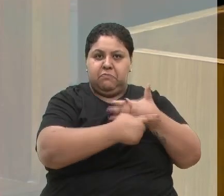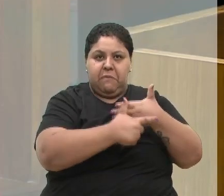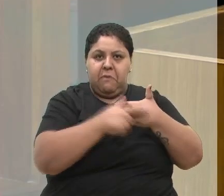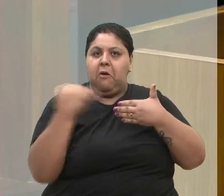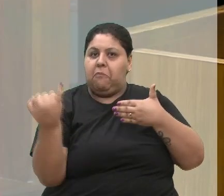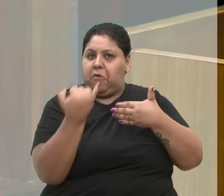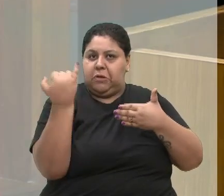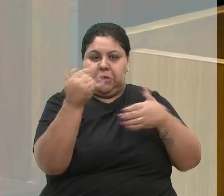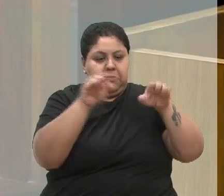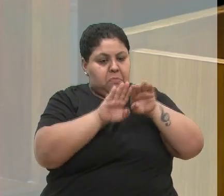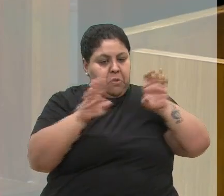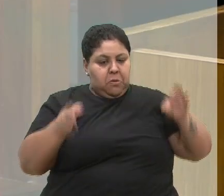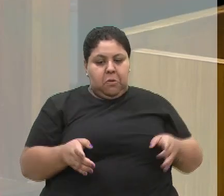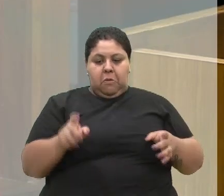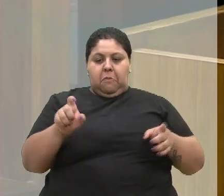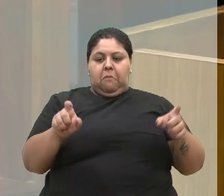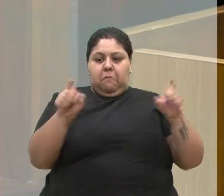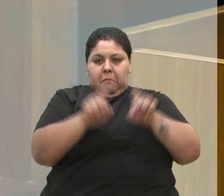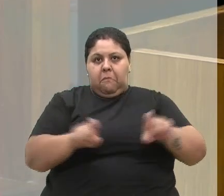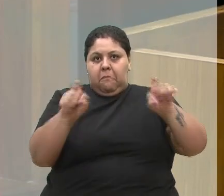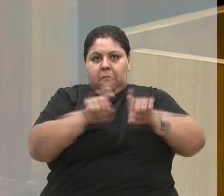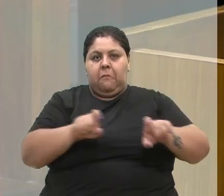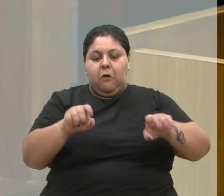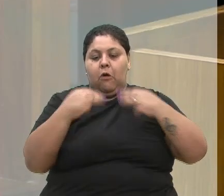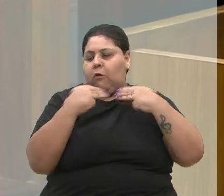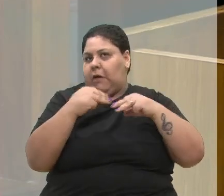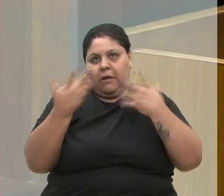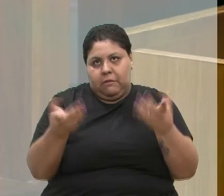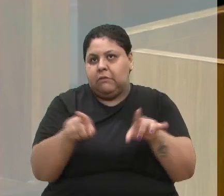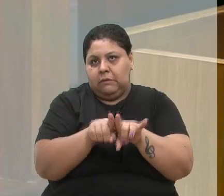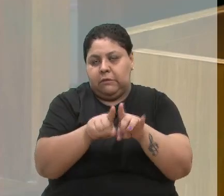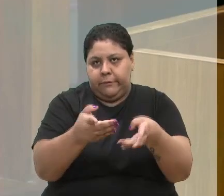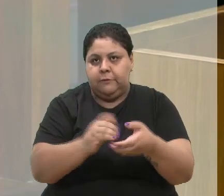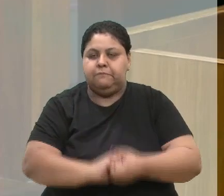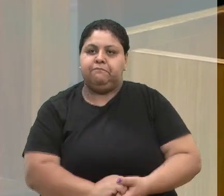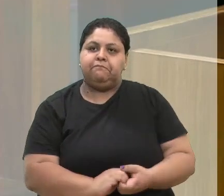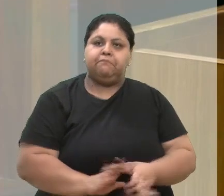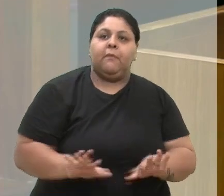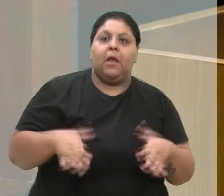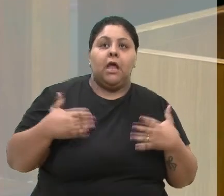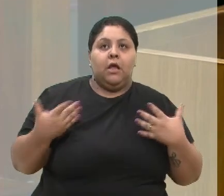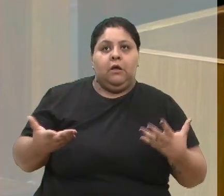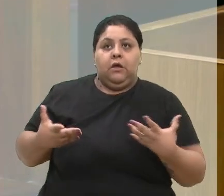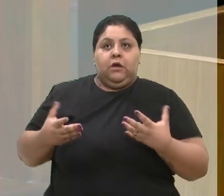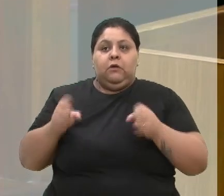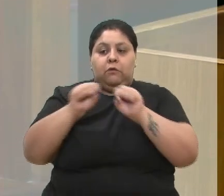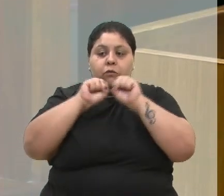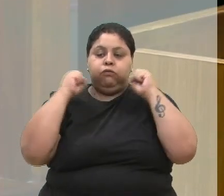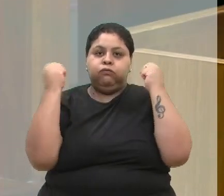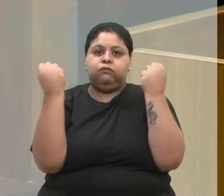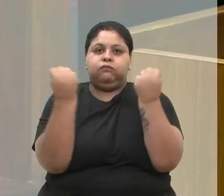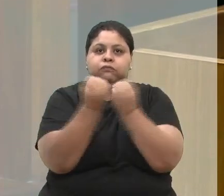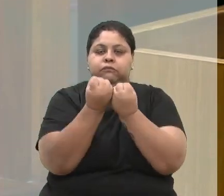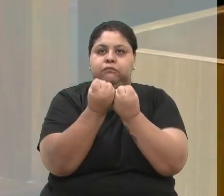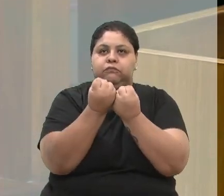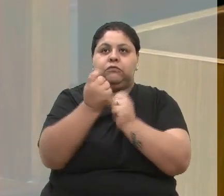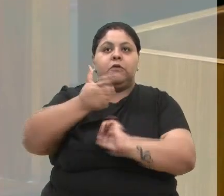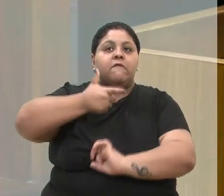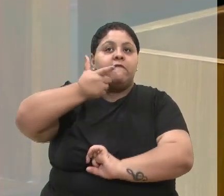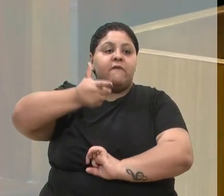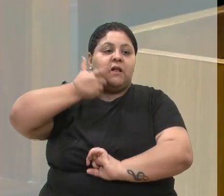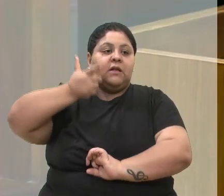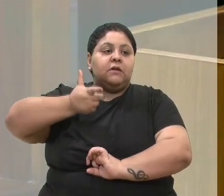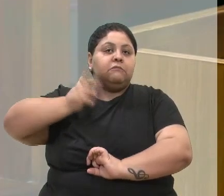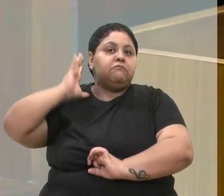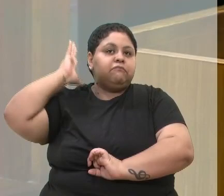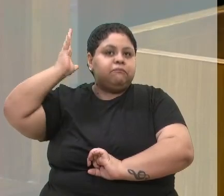mesa, de um computador ou de uma máquina propriamente dita. Então, esse seminário, ele vem tratar justamente